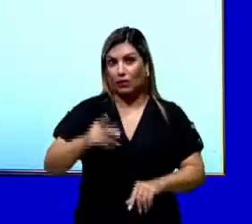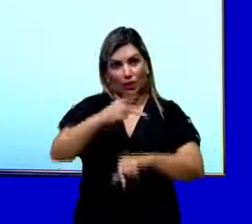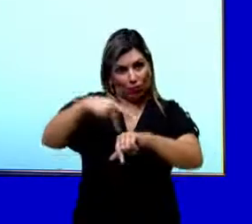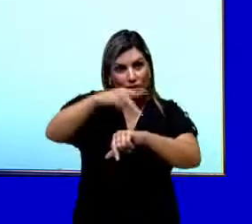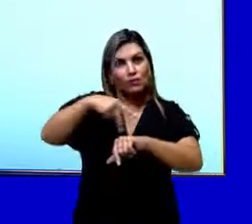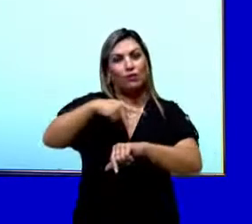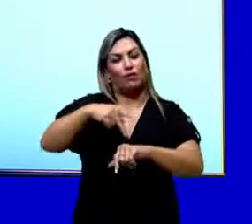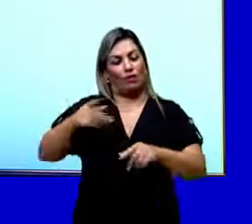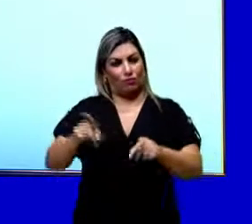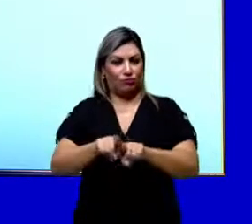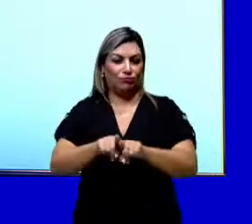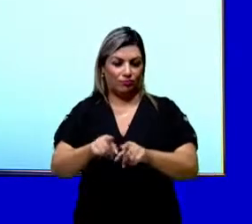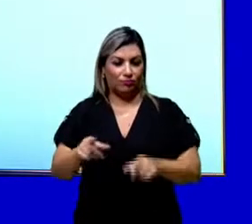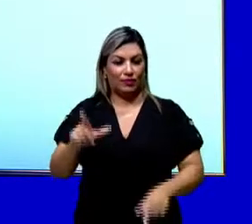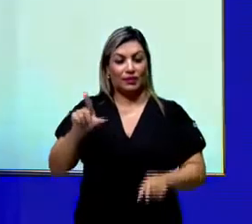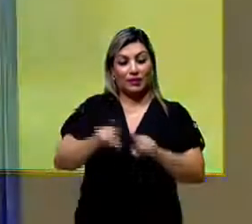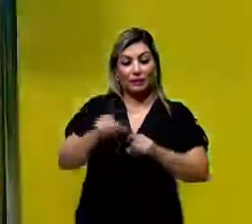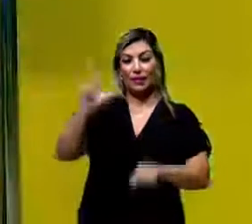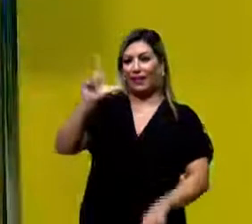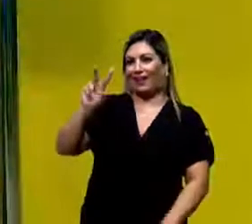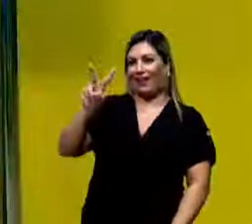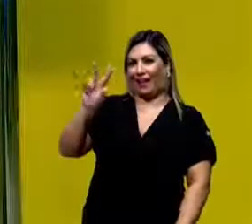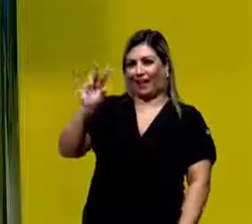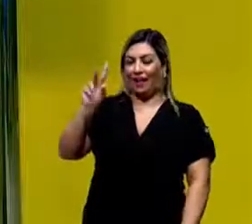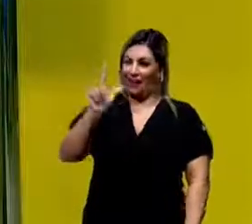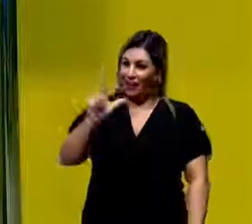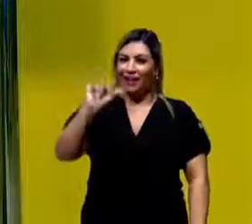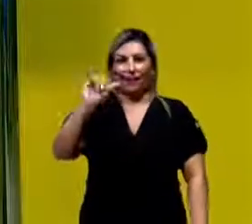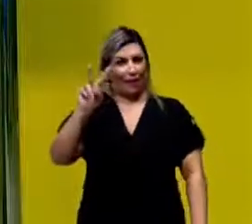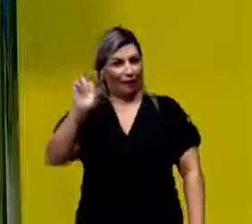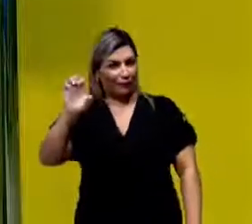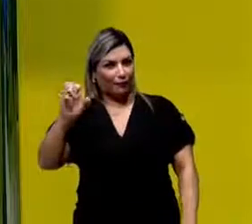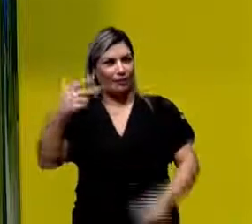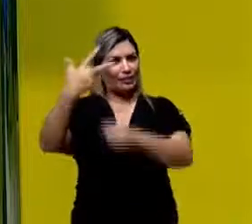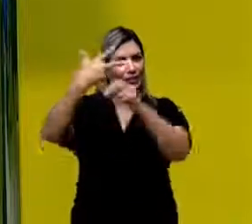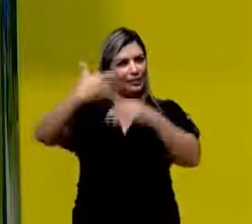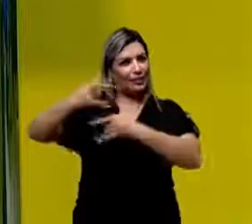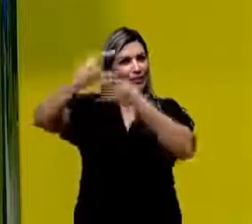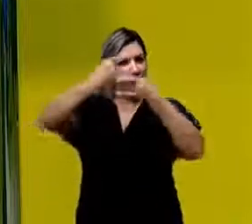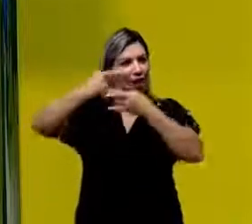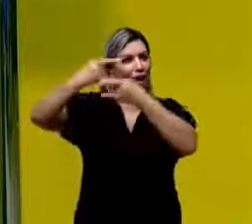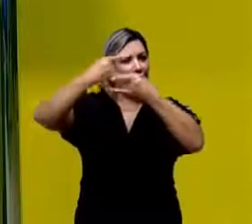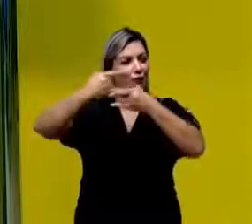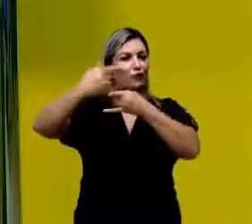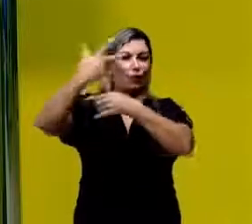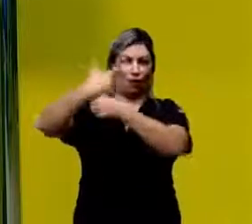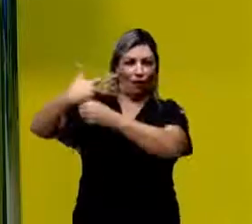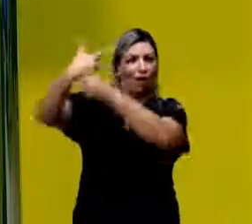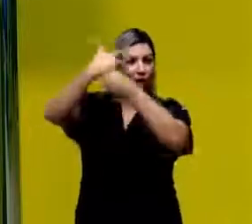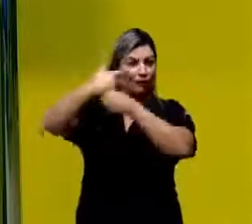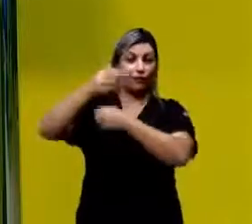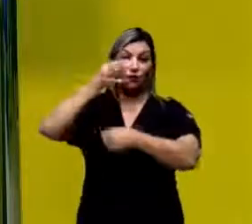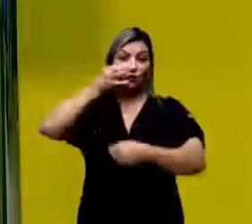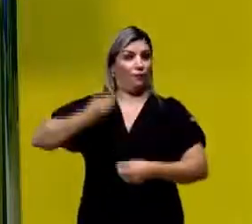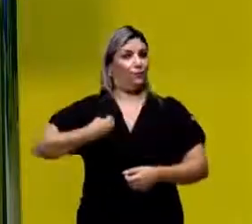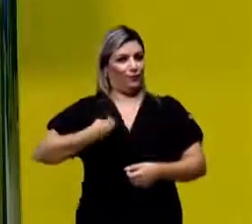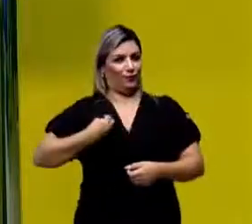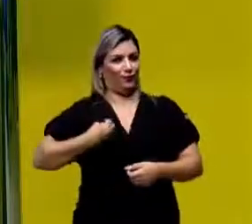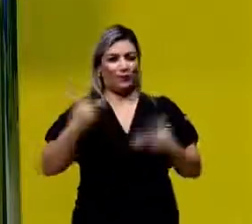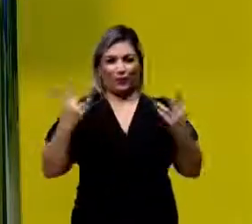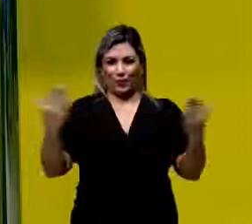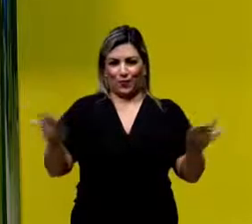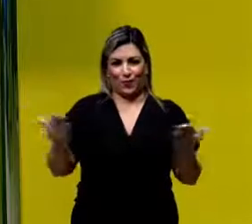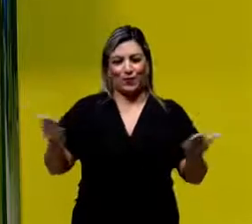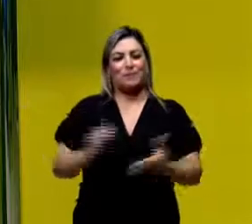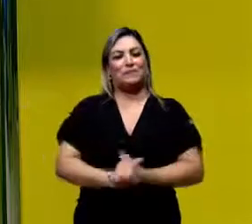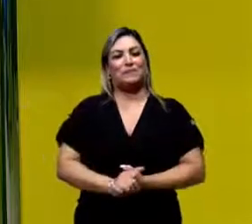e Live aqui é o que a gente tá aqui que vocês vão ver lá na beirinha do vídeo que é ao vivo Olha só peguei aqui